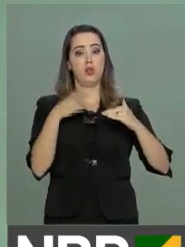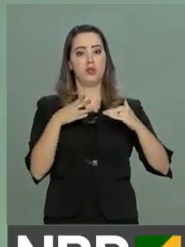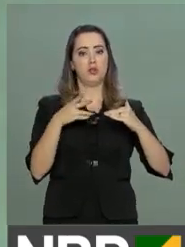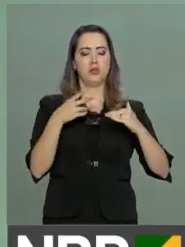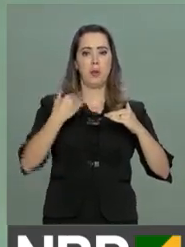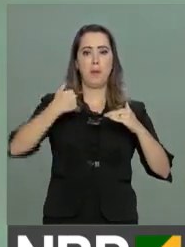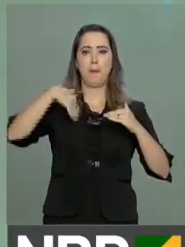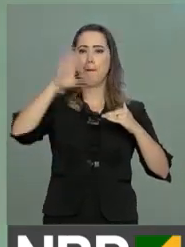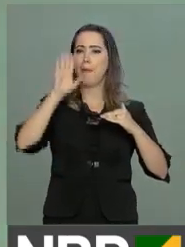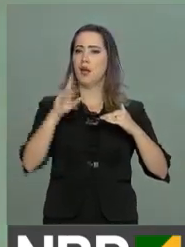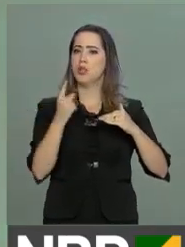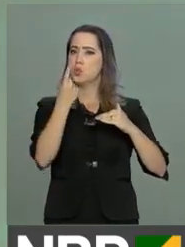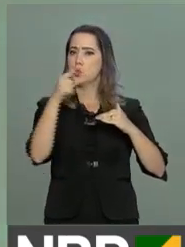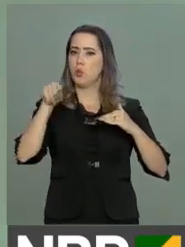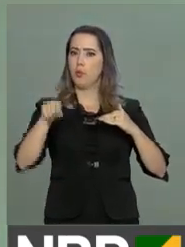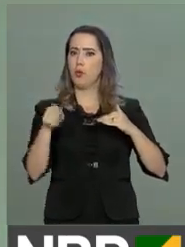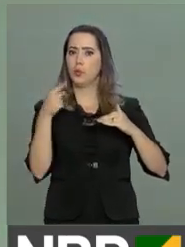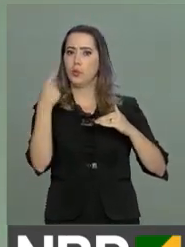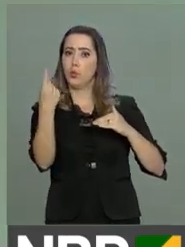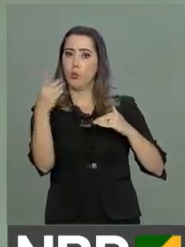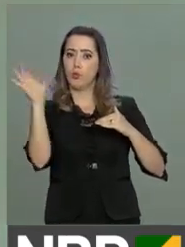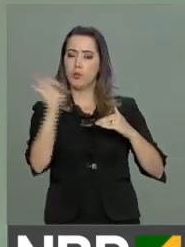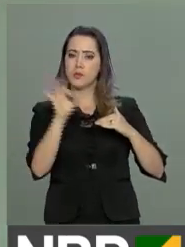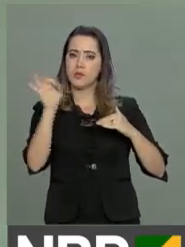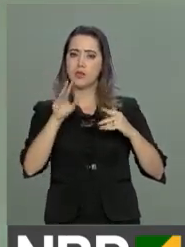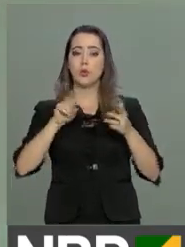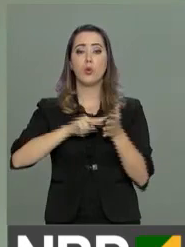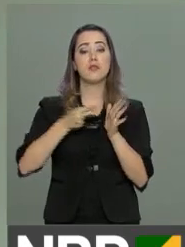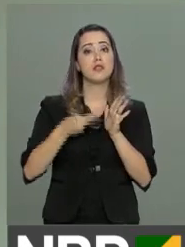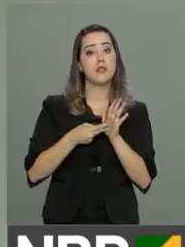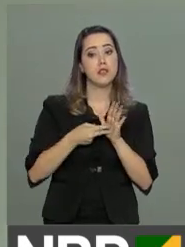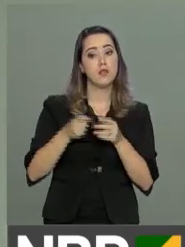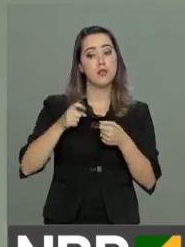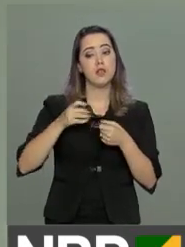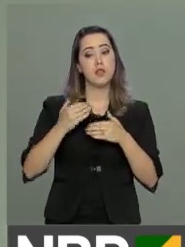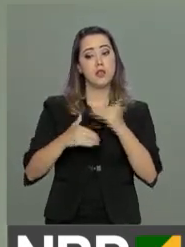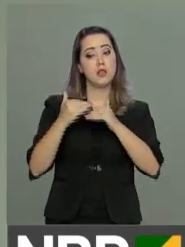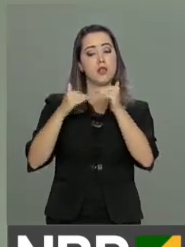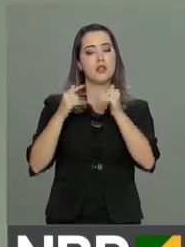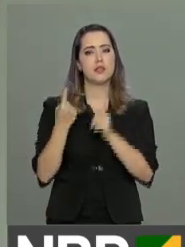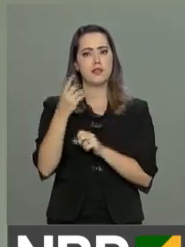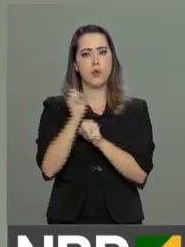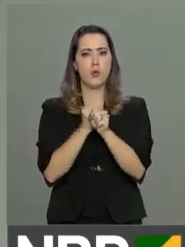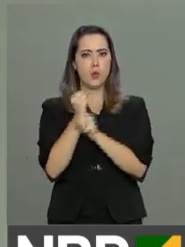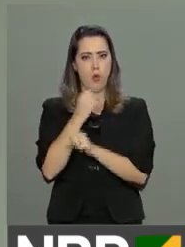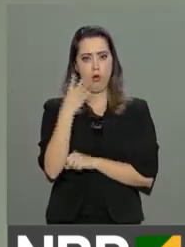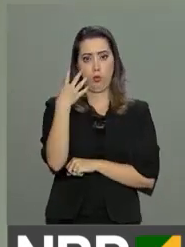para mais 1,1%. Ou seja, recuperamos, num ano,